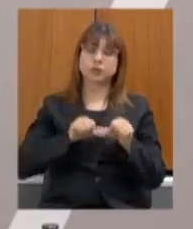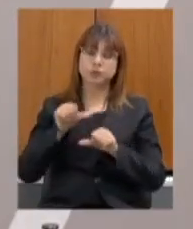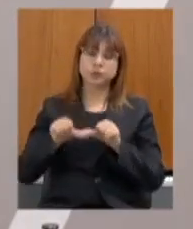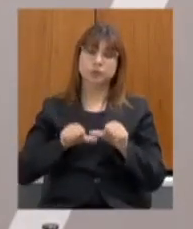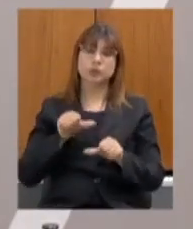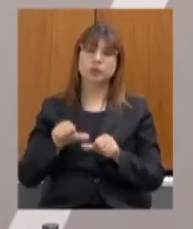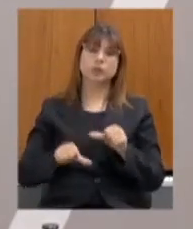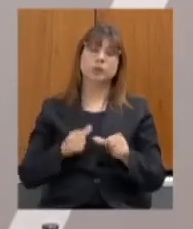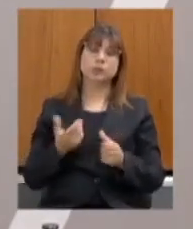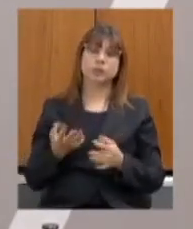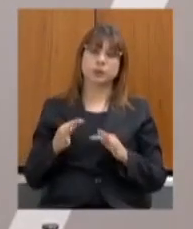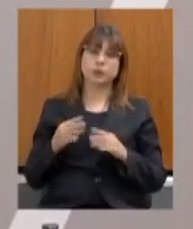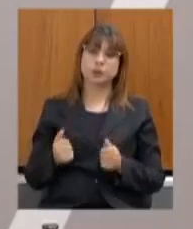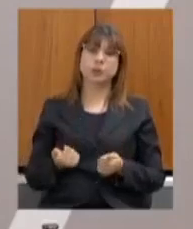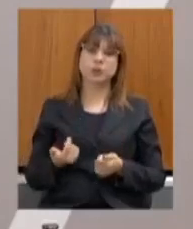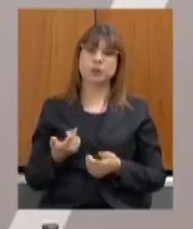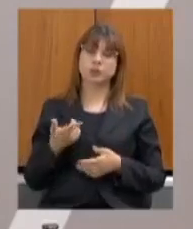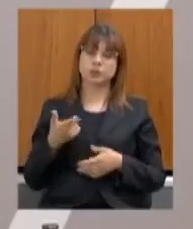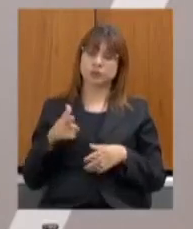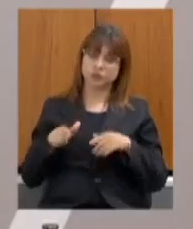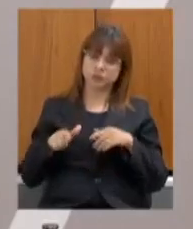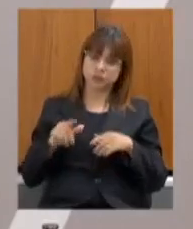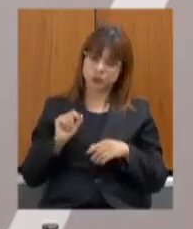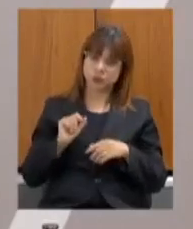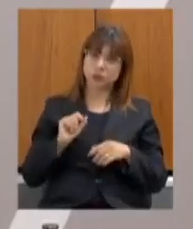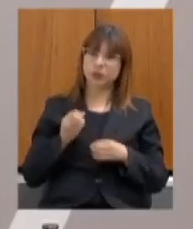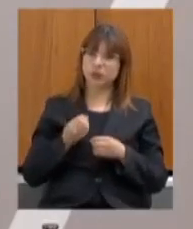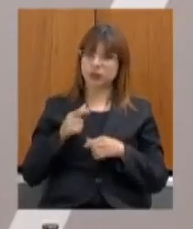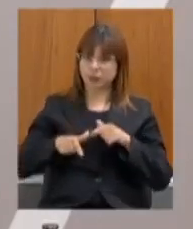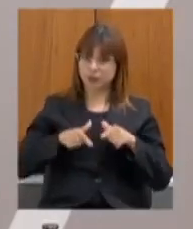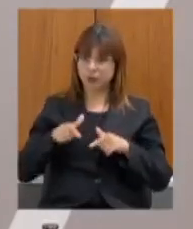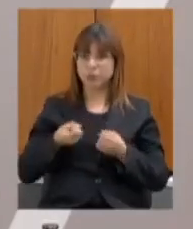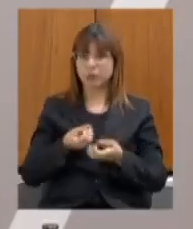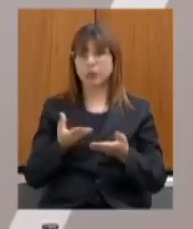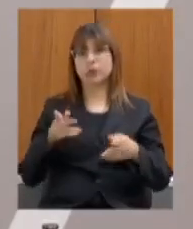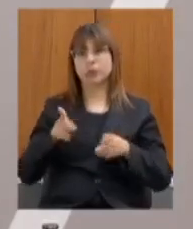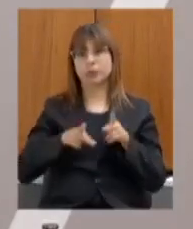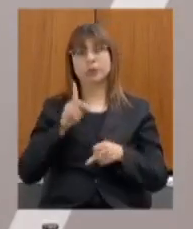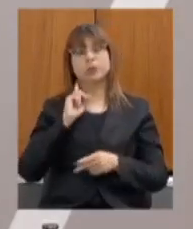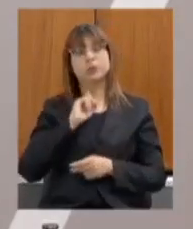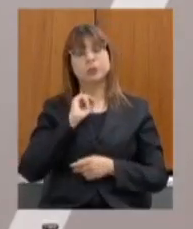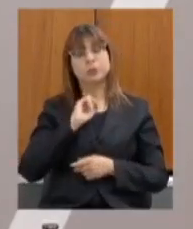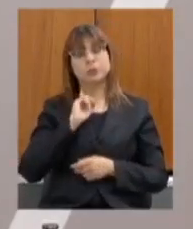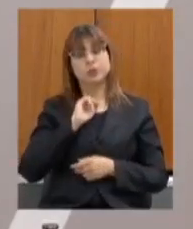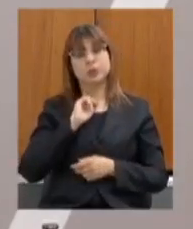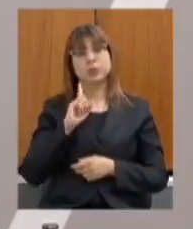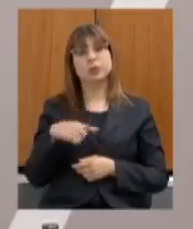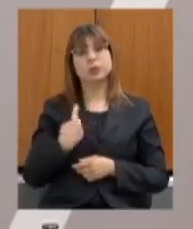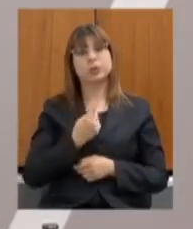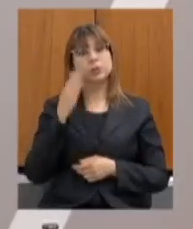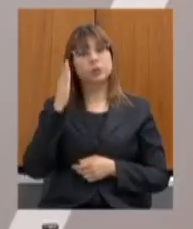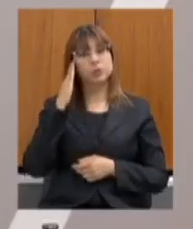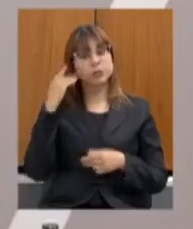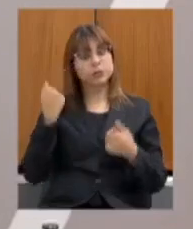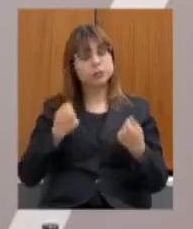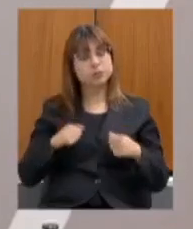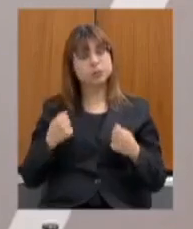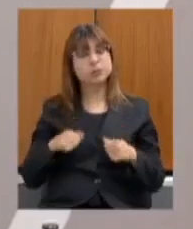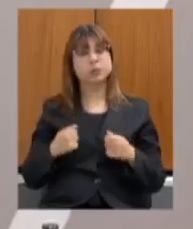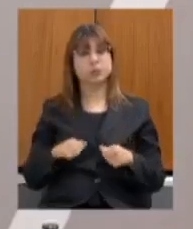isso em muito trabalho pelo povo de Minas. Nós sabemos que precisamos buscar